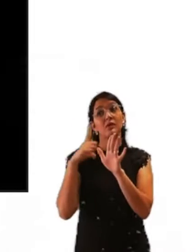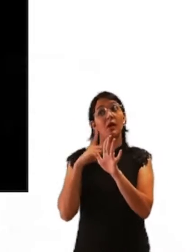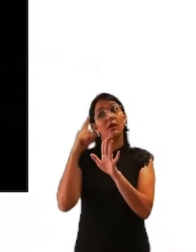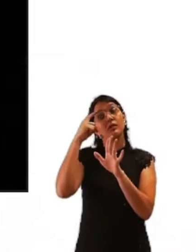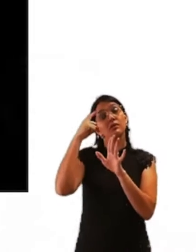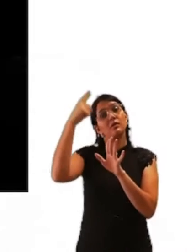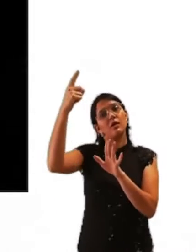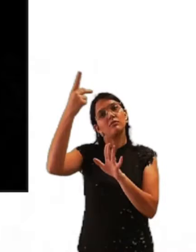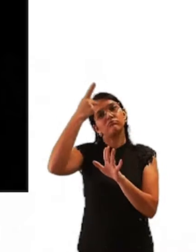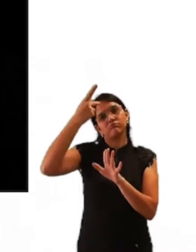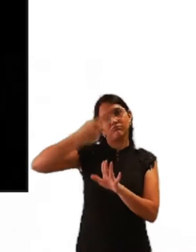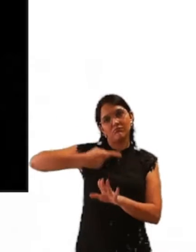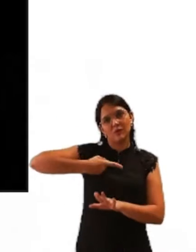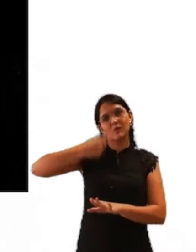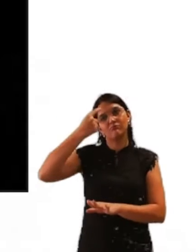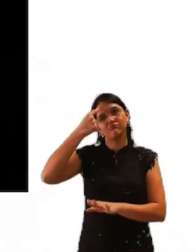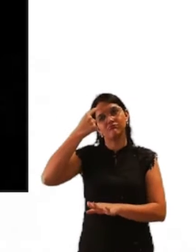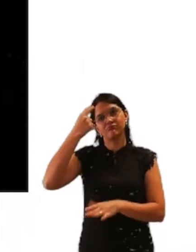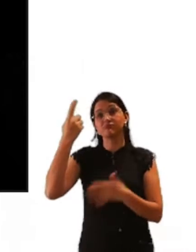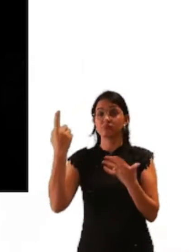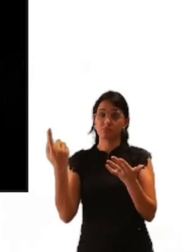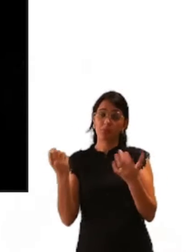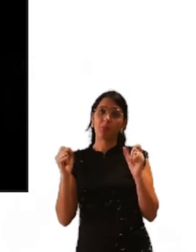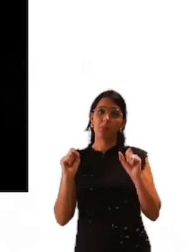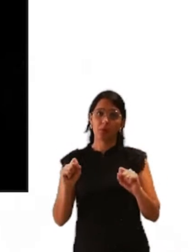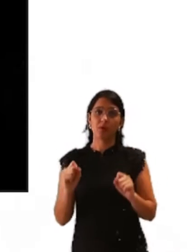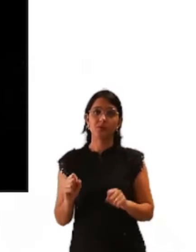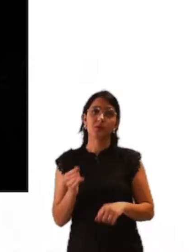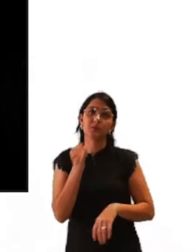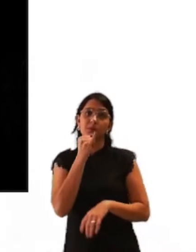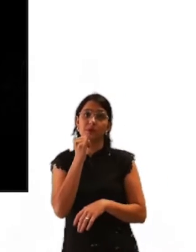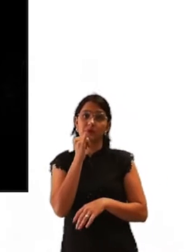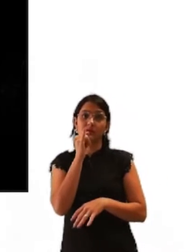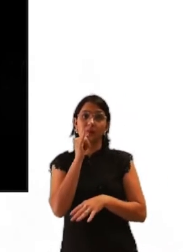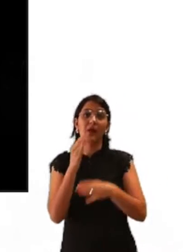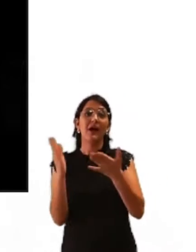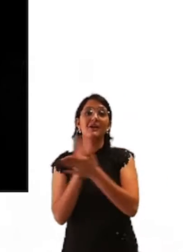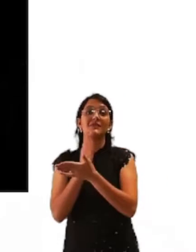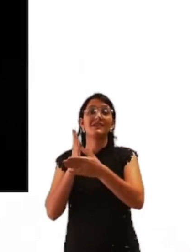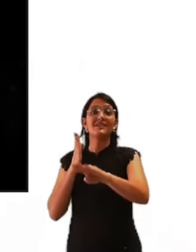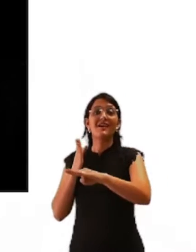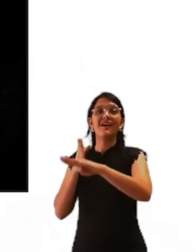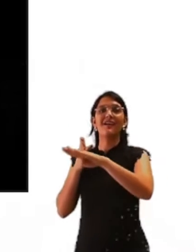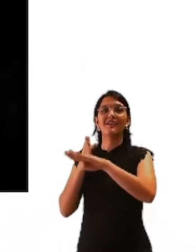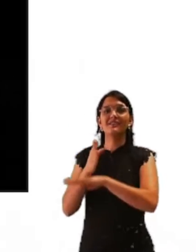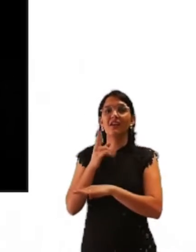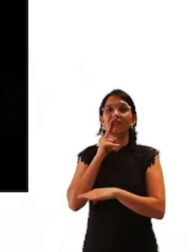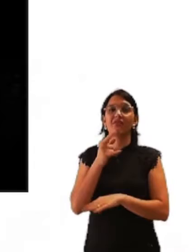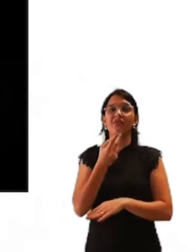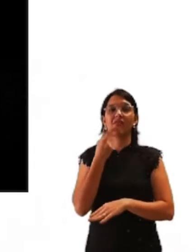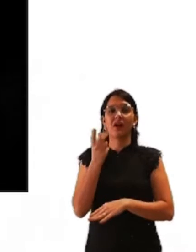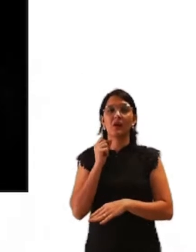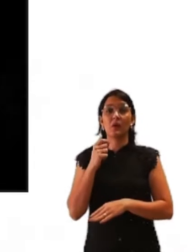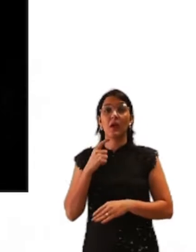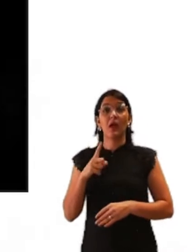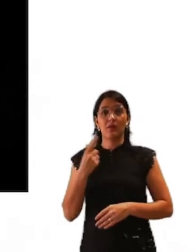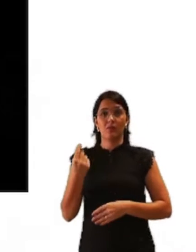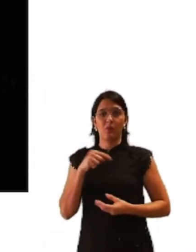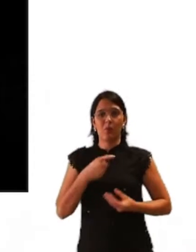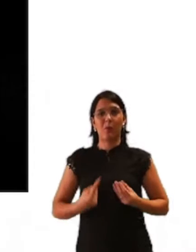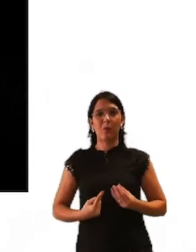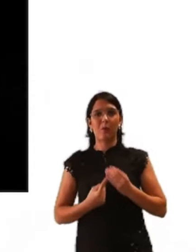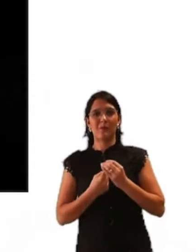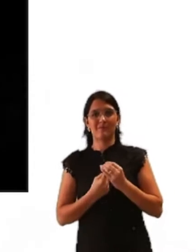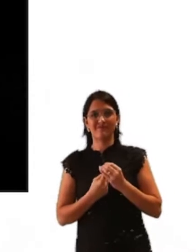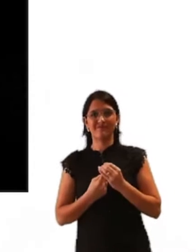né? Nesses casos, por exemplo, né, da interrupção do feto anencefálico, pode ter, por exemplo, de